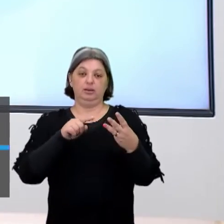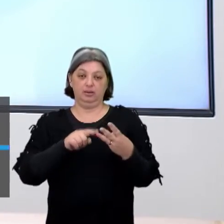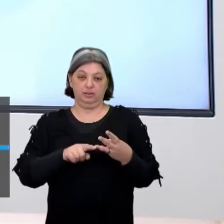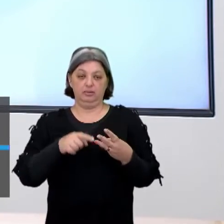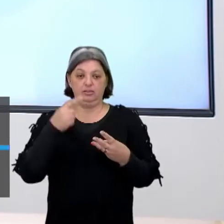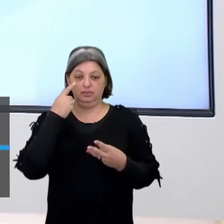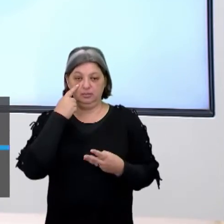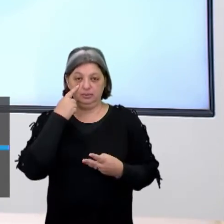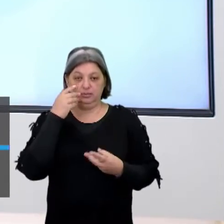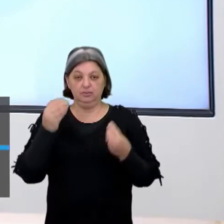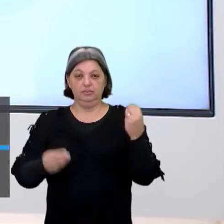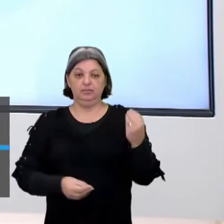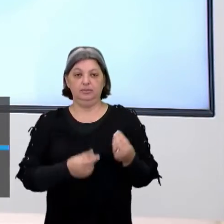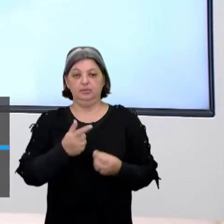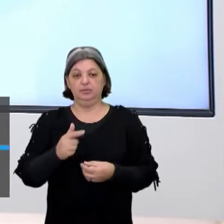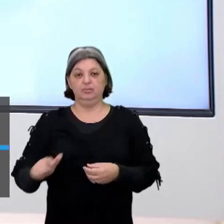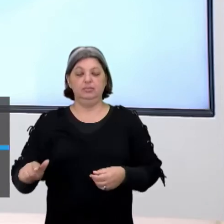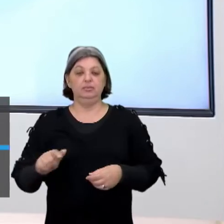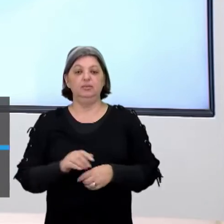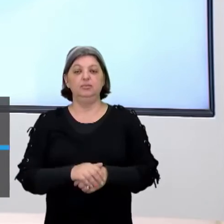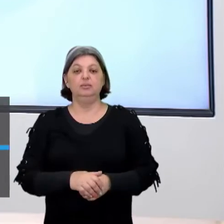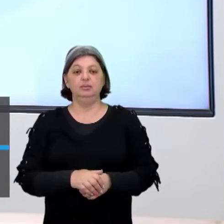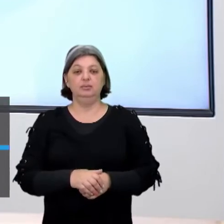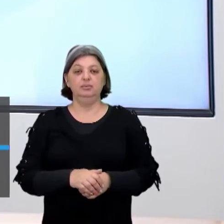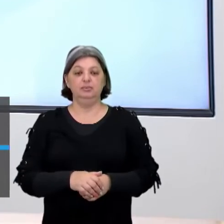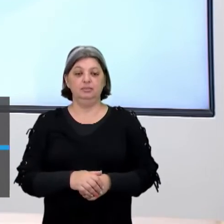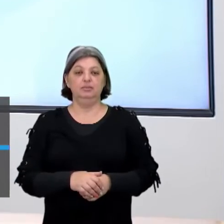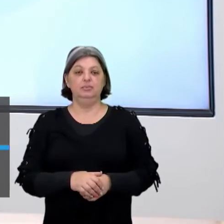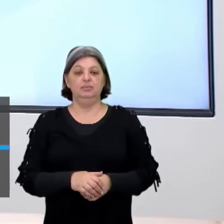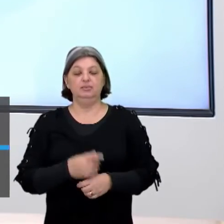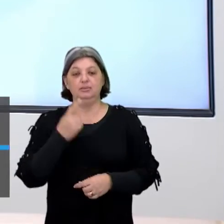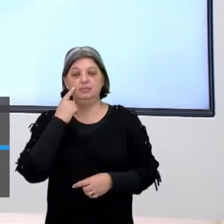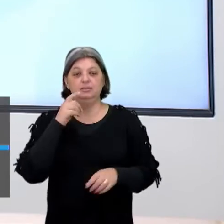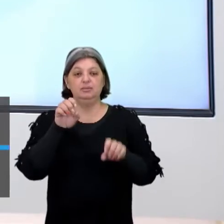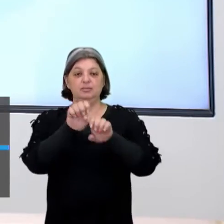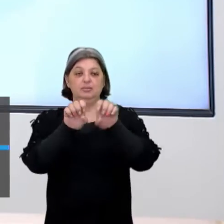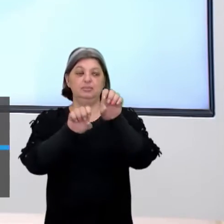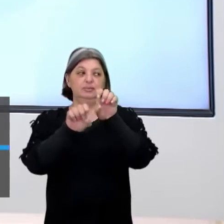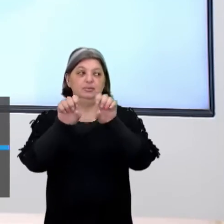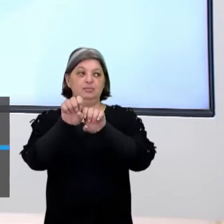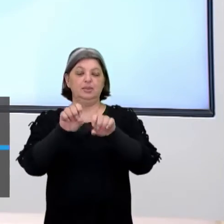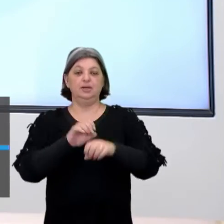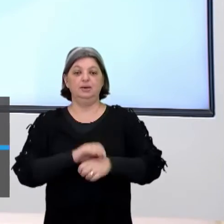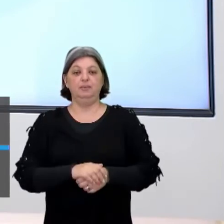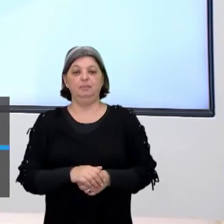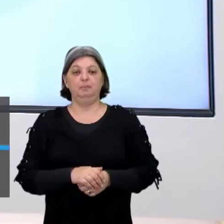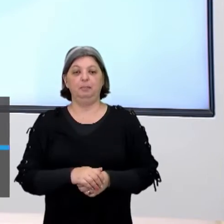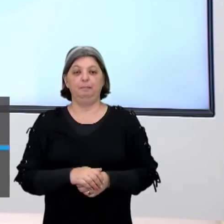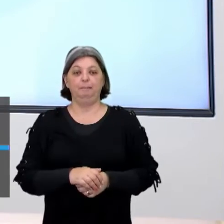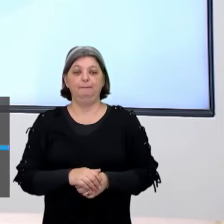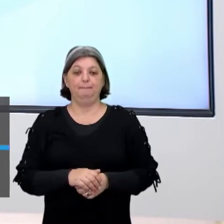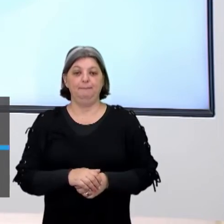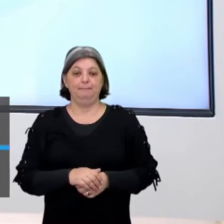tantas e tantas outras, várias, né? Nos eixos estruturantes, você tem aí o modelo da